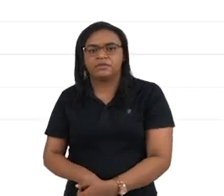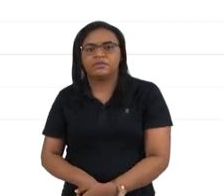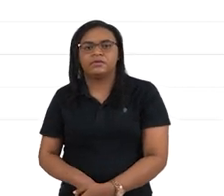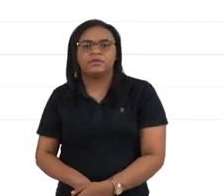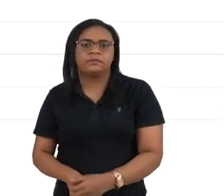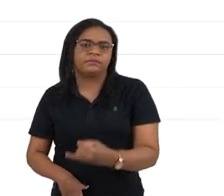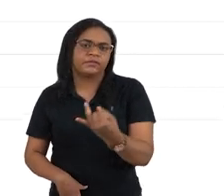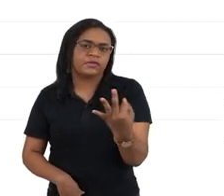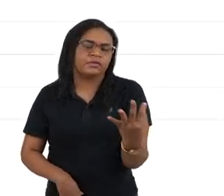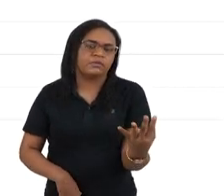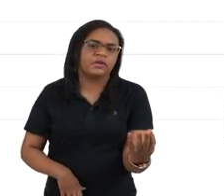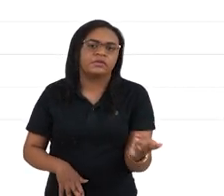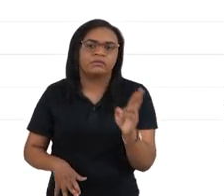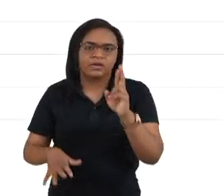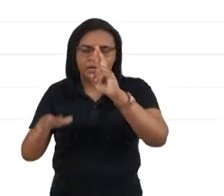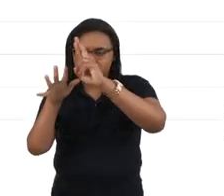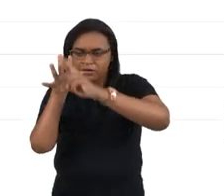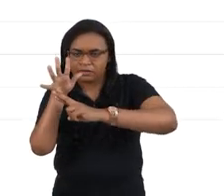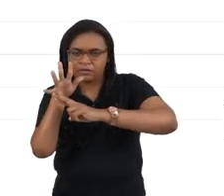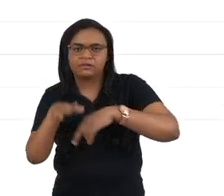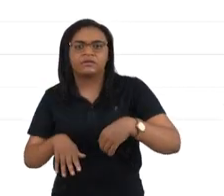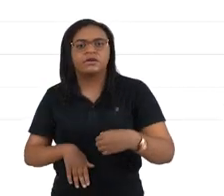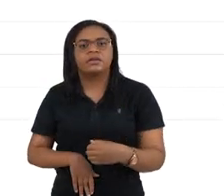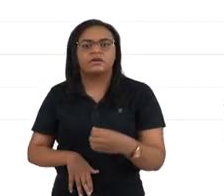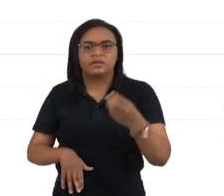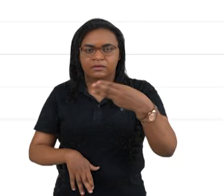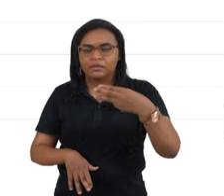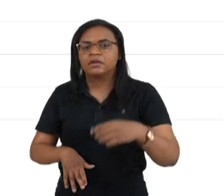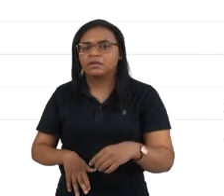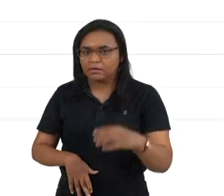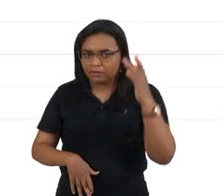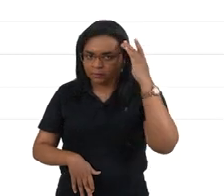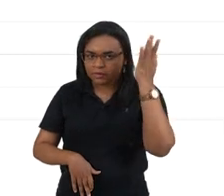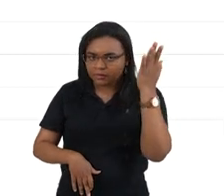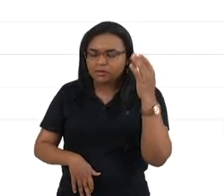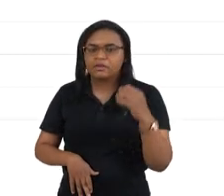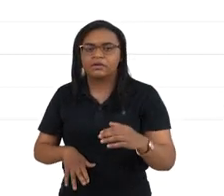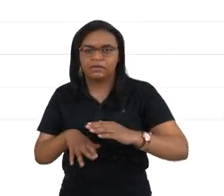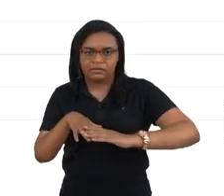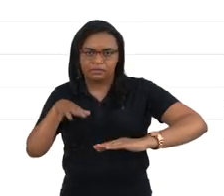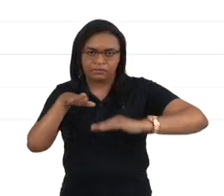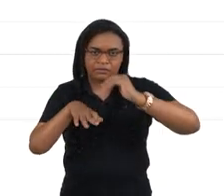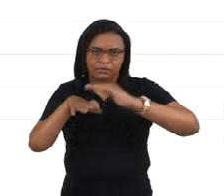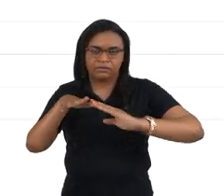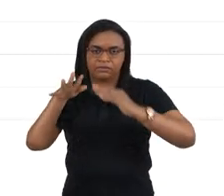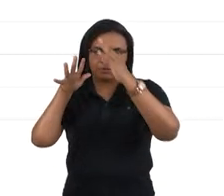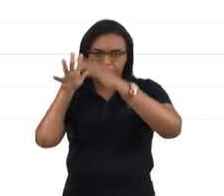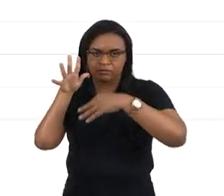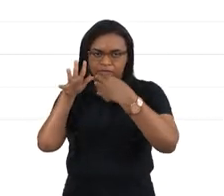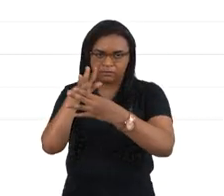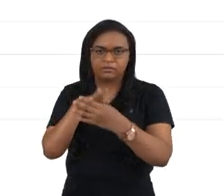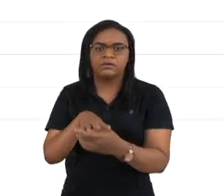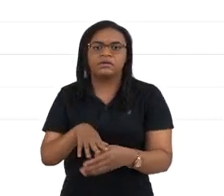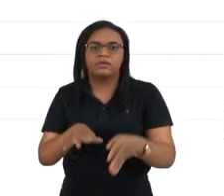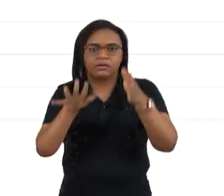Então, quais são os passos para resolver uma regra de 3 composta? É o mesmo da regra de 3 simples. A gente constrói uma tabela agrupando as grandezas de mesma espécie